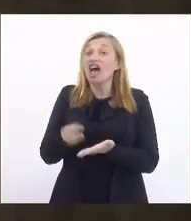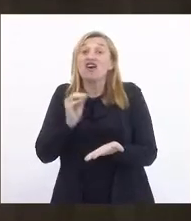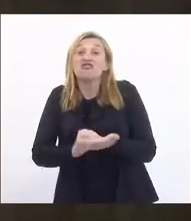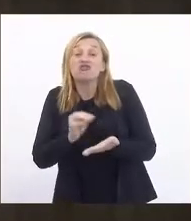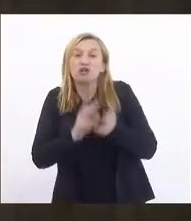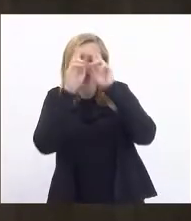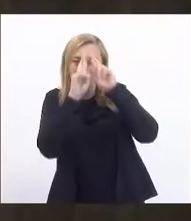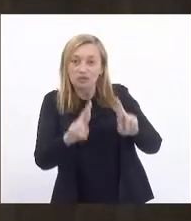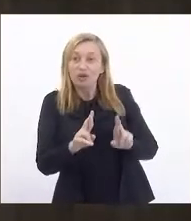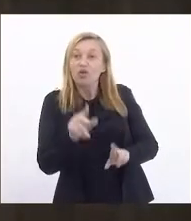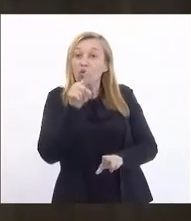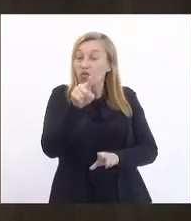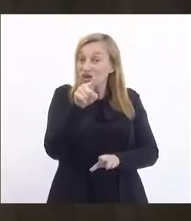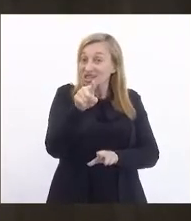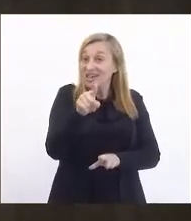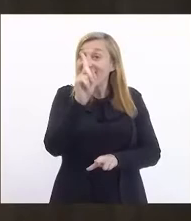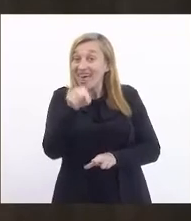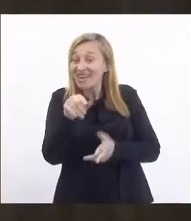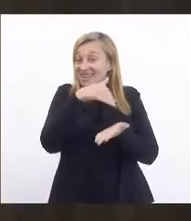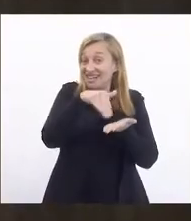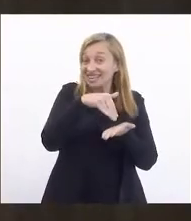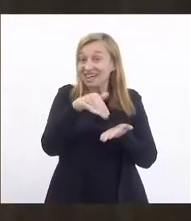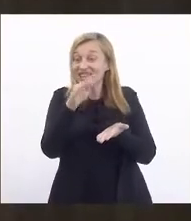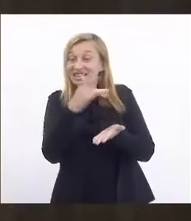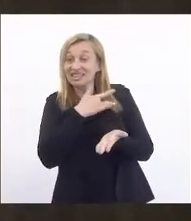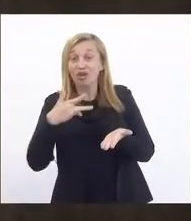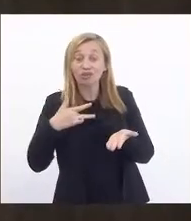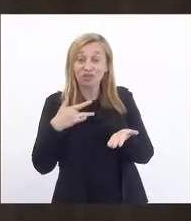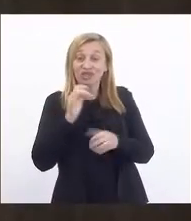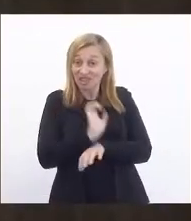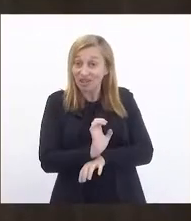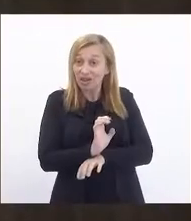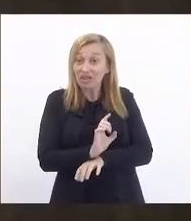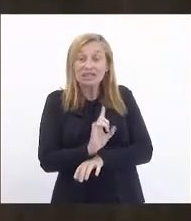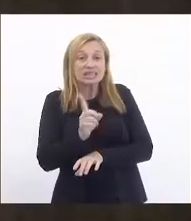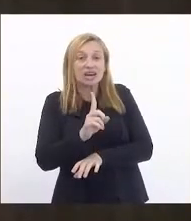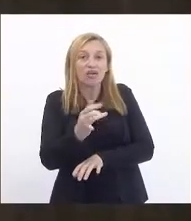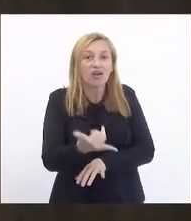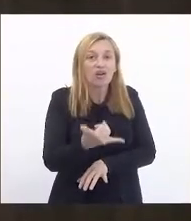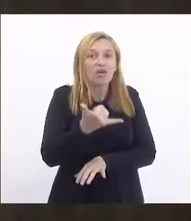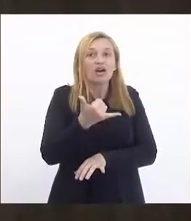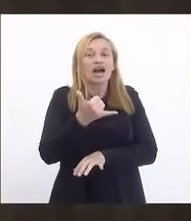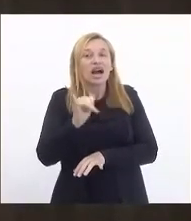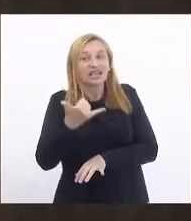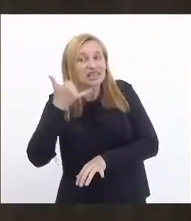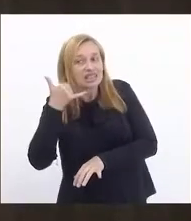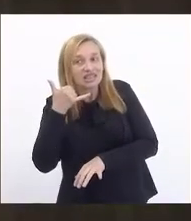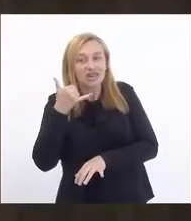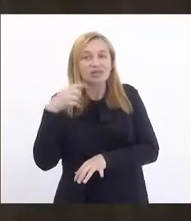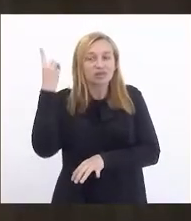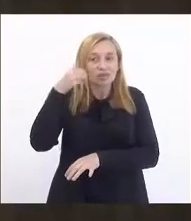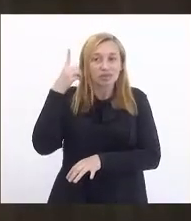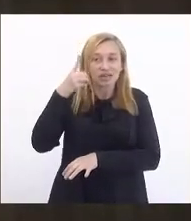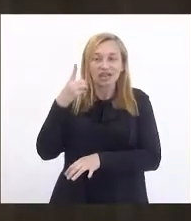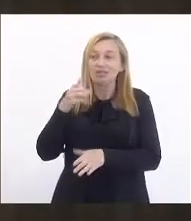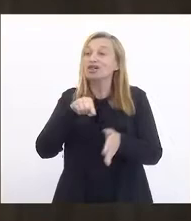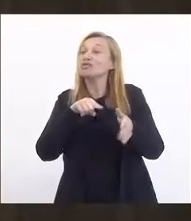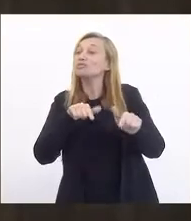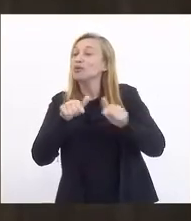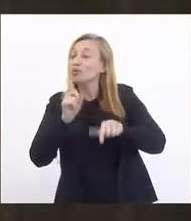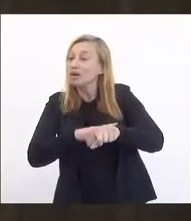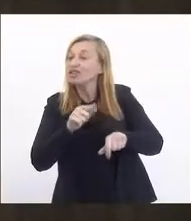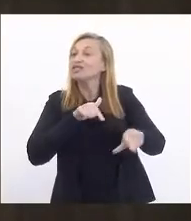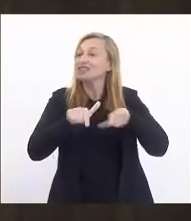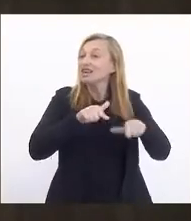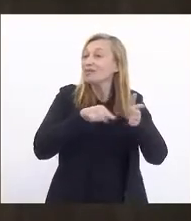você como estar Secretário de Saúde Estadual de Saúde não atendeu o parlamentar enquanto está numa incursão enquanto está numa